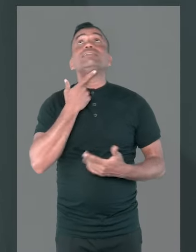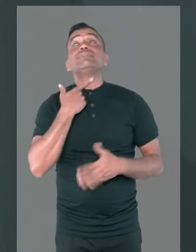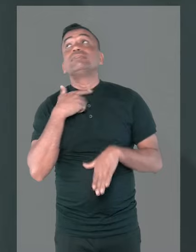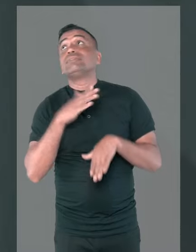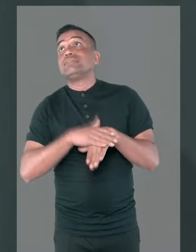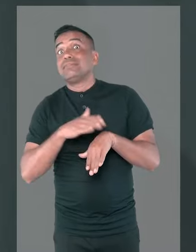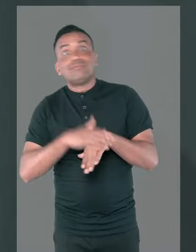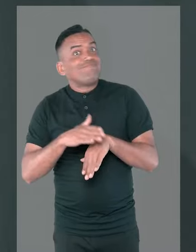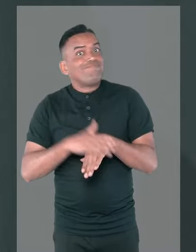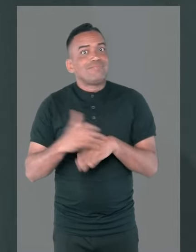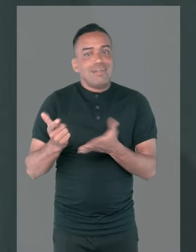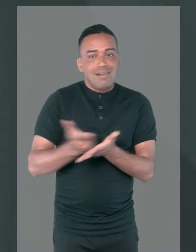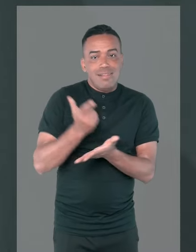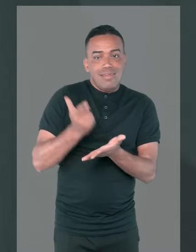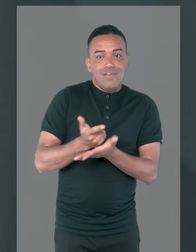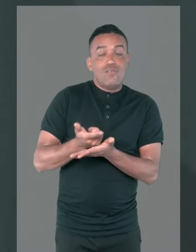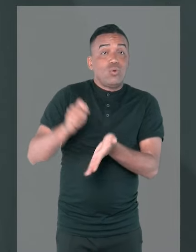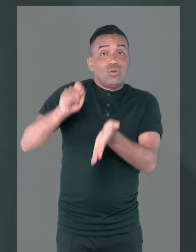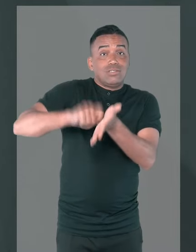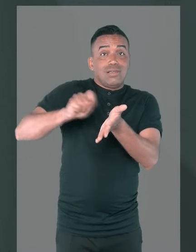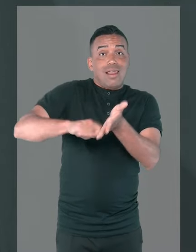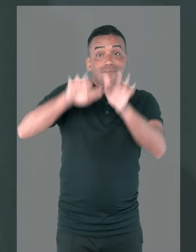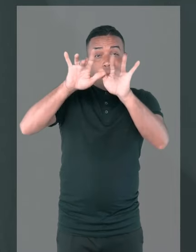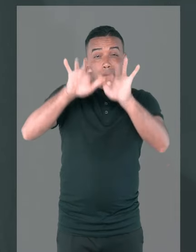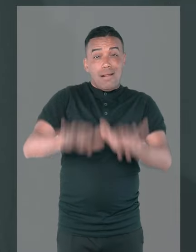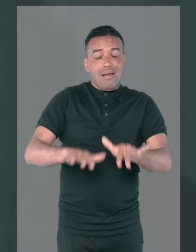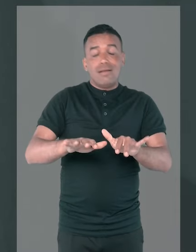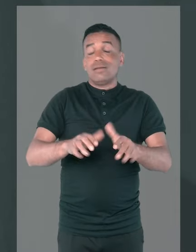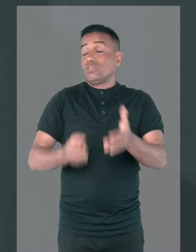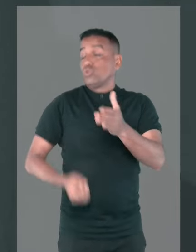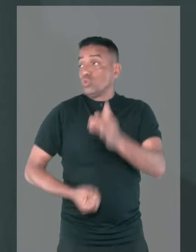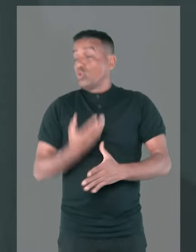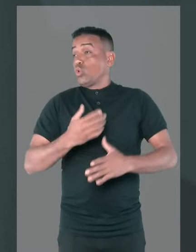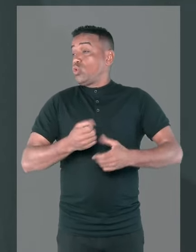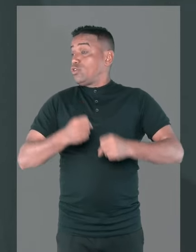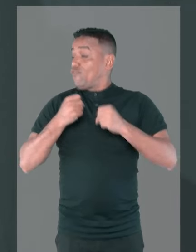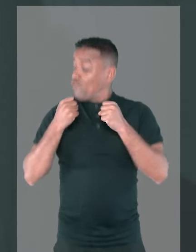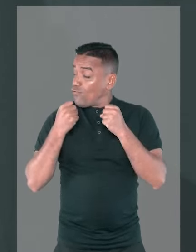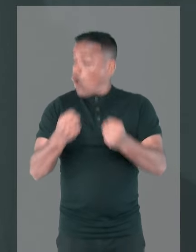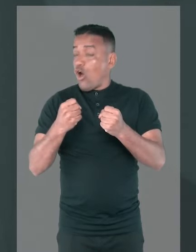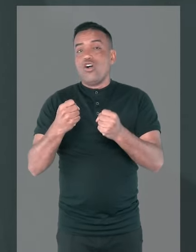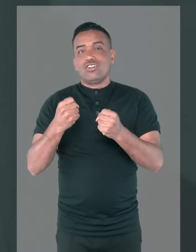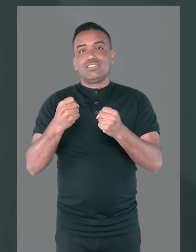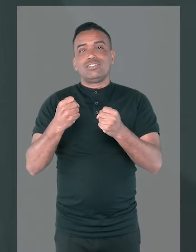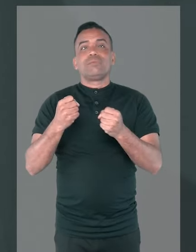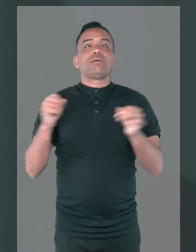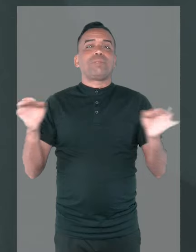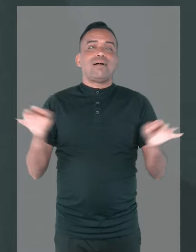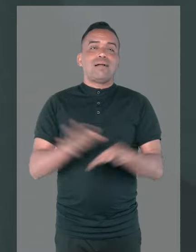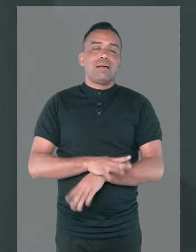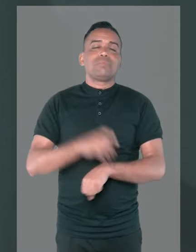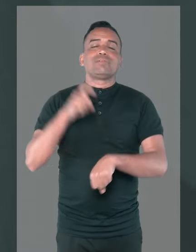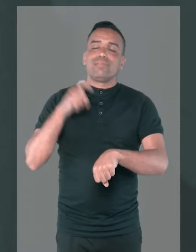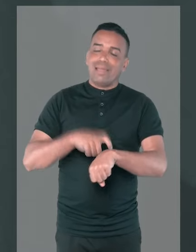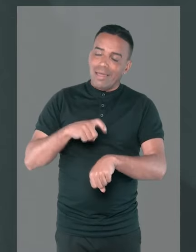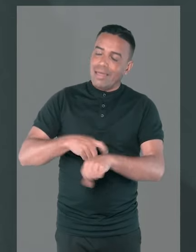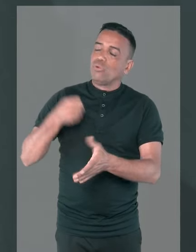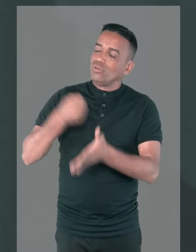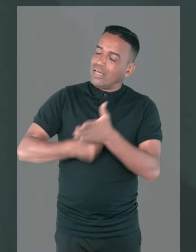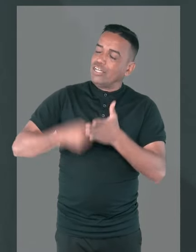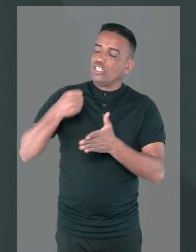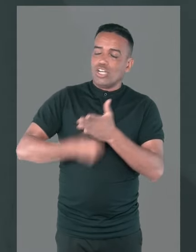escrever o livro surja, se intensifique, mas para acabar eu preciso ter tempo e preciso me dedicar